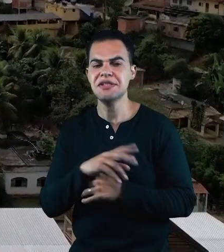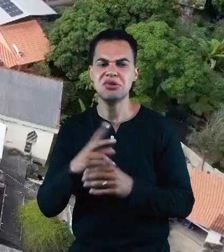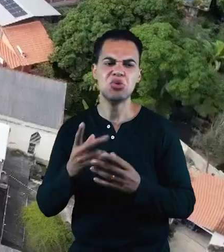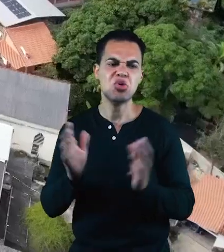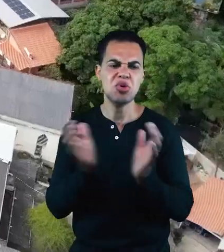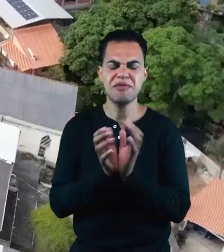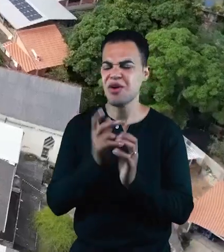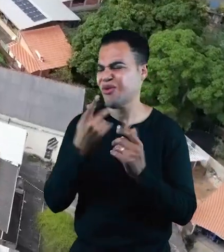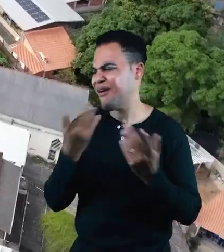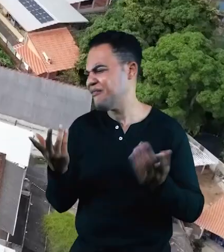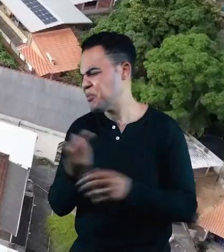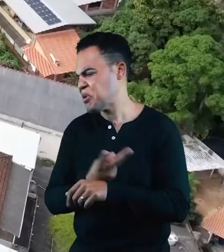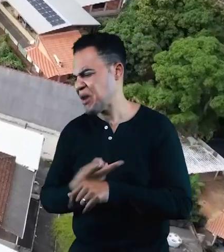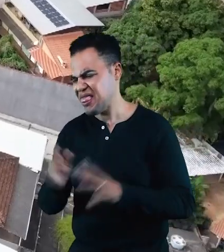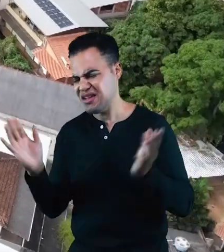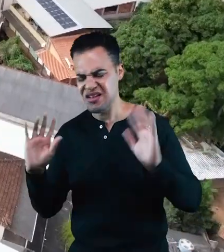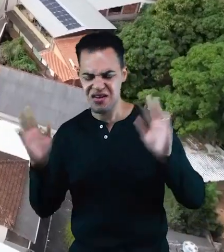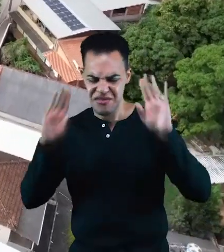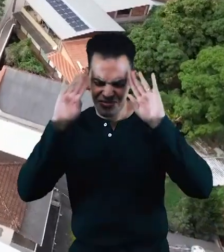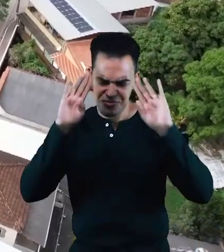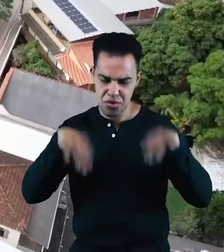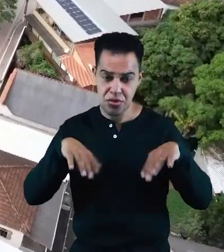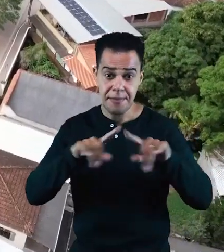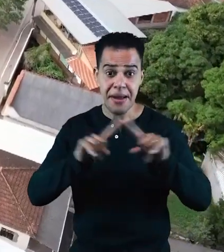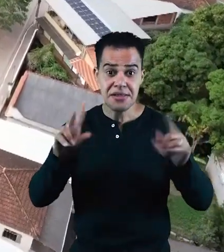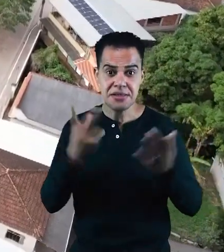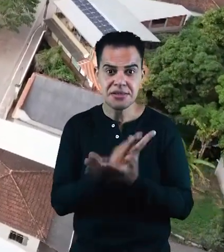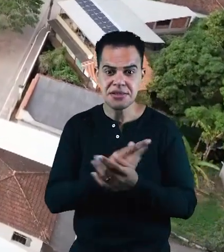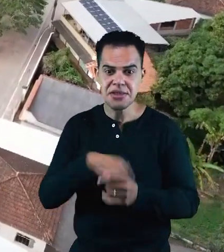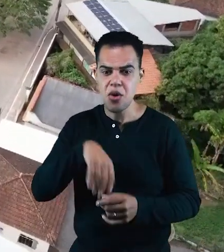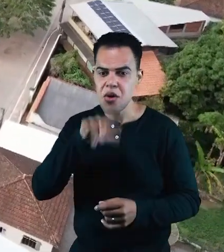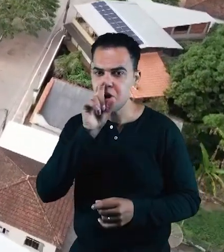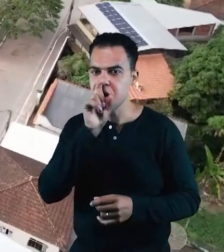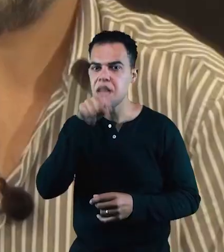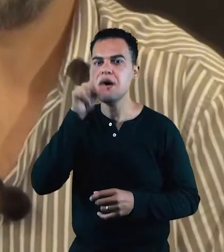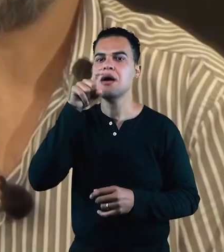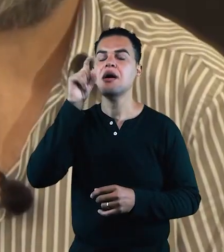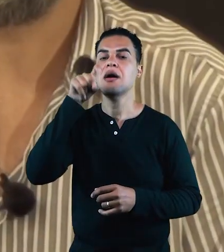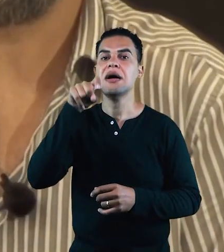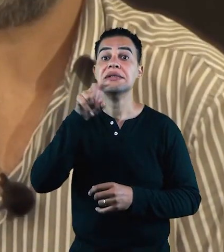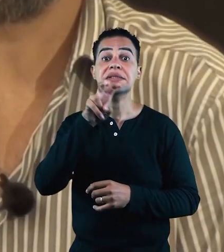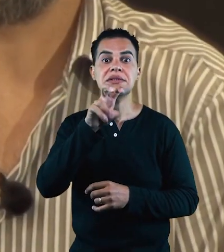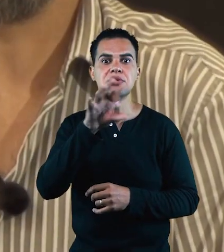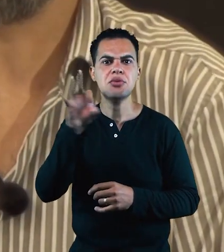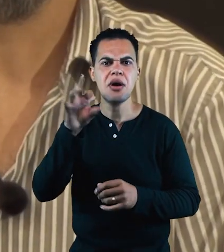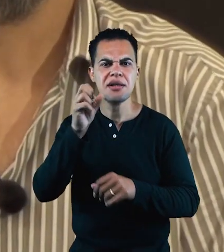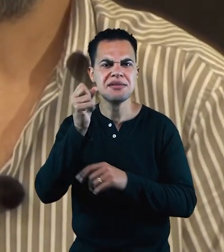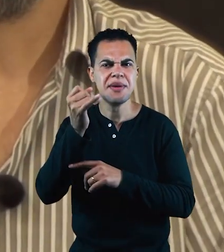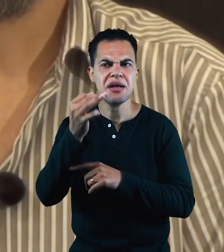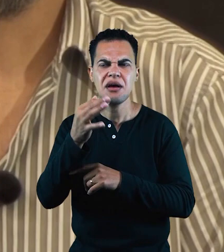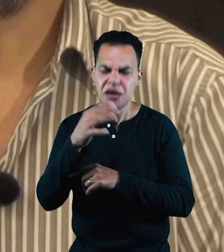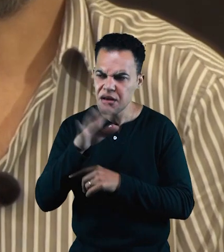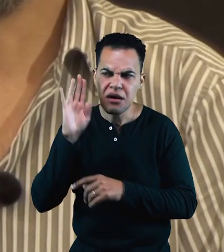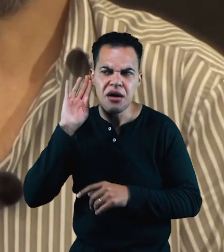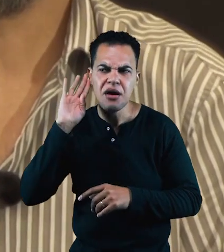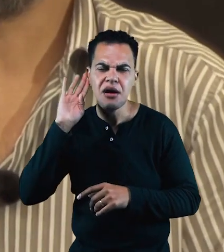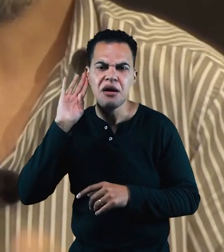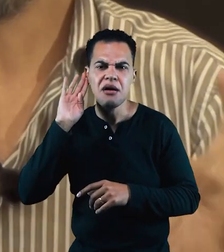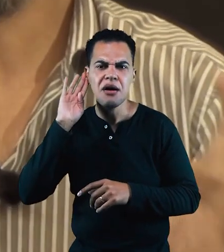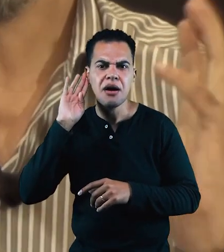olha, desisto, vamos embora, que não tem jeito. Canta um galo, né? 6 horas da manhã, 5 horas da manhã,